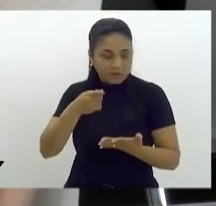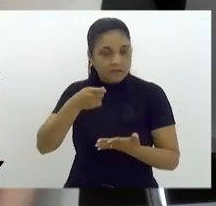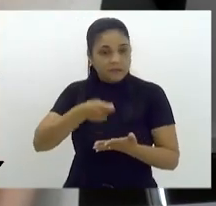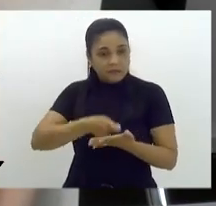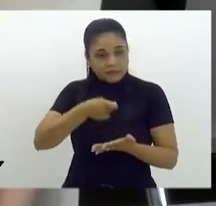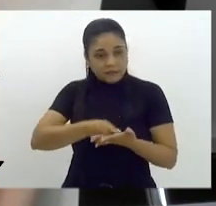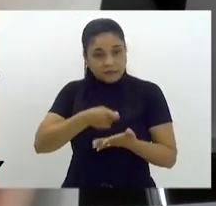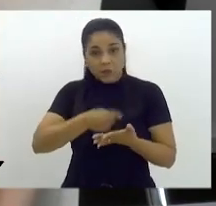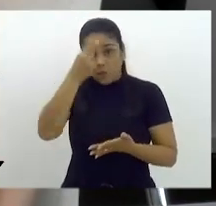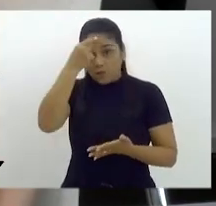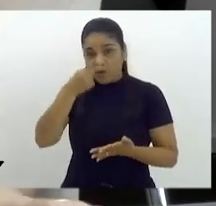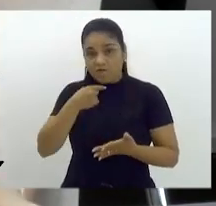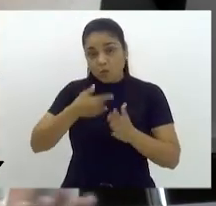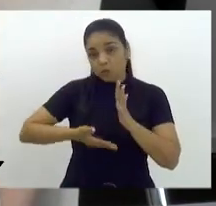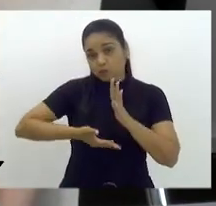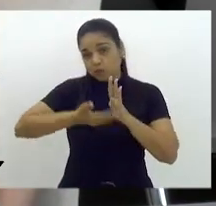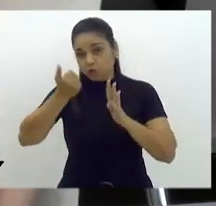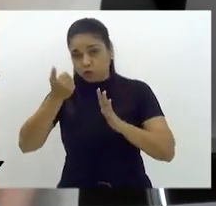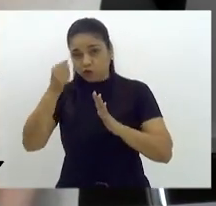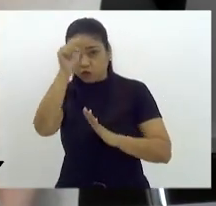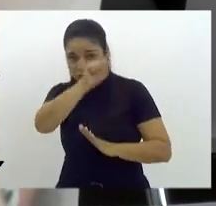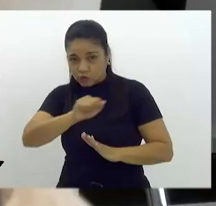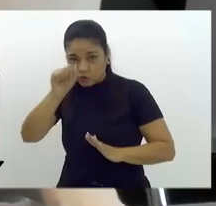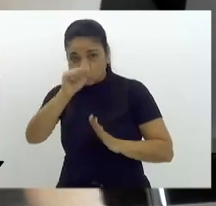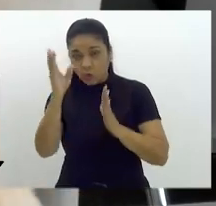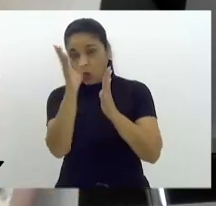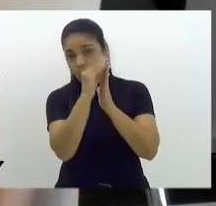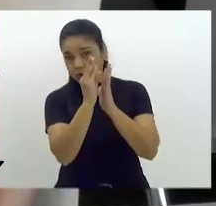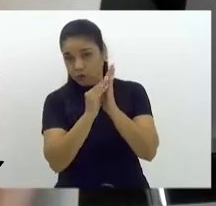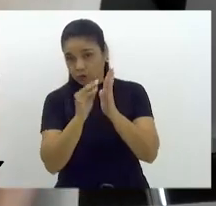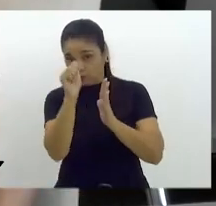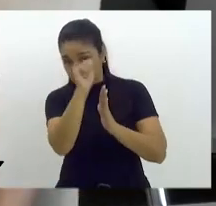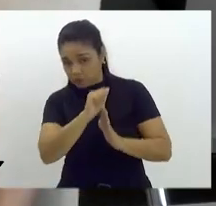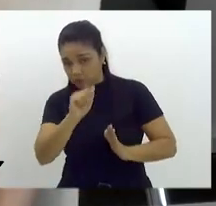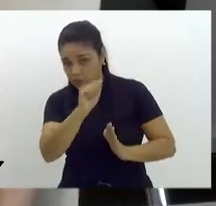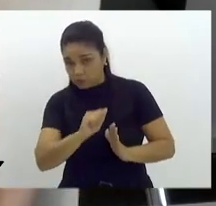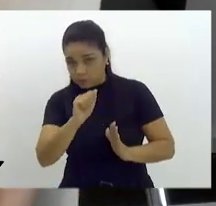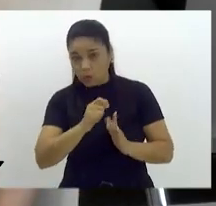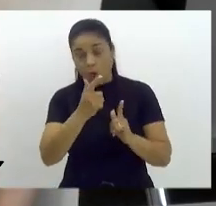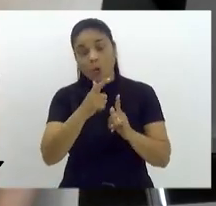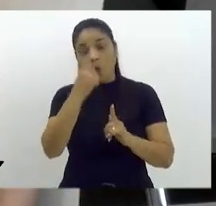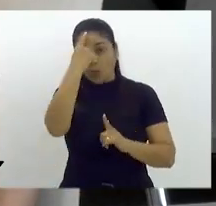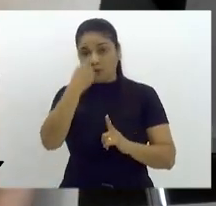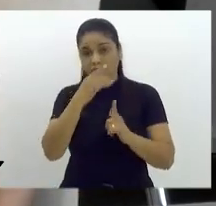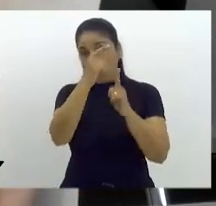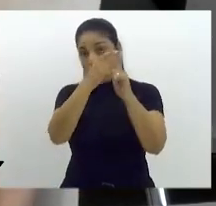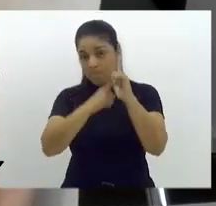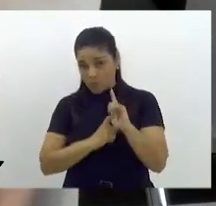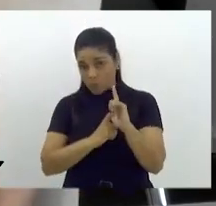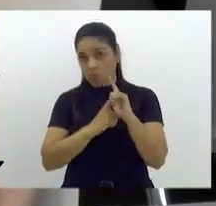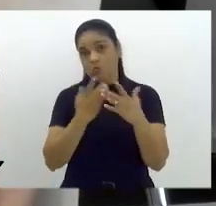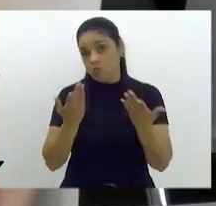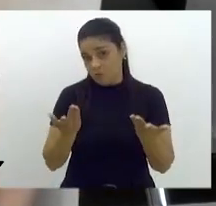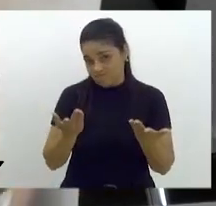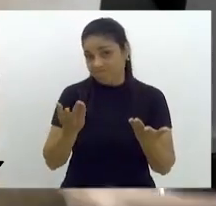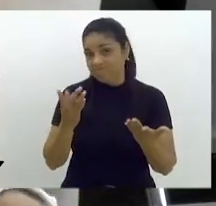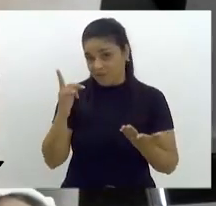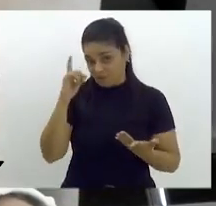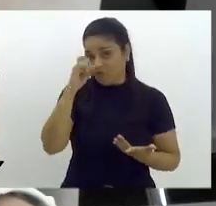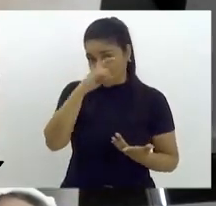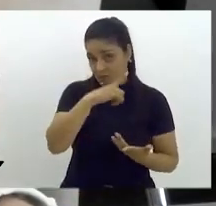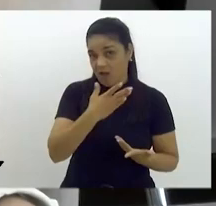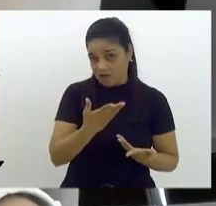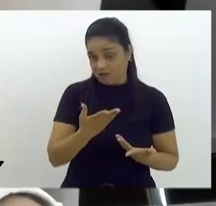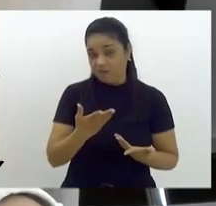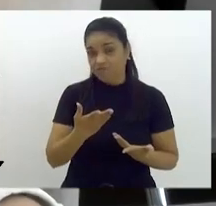esse perfil seja retirado ou o conteúdo seja retirado imediatamente ou perfil seja suspenso Isso é uma outra dificuldade além de